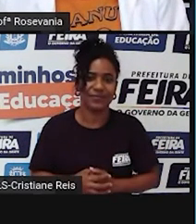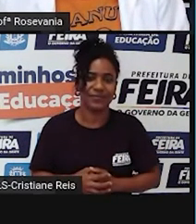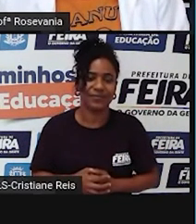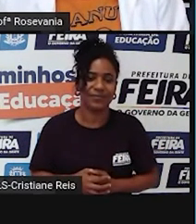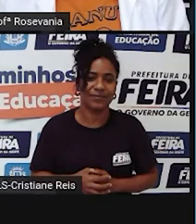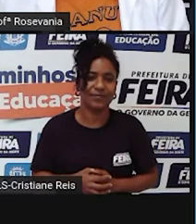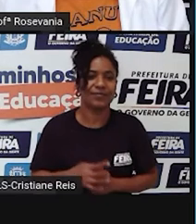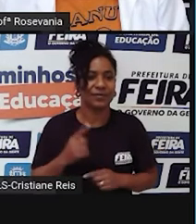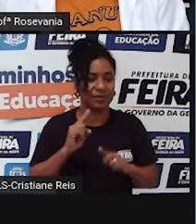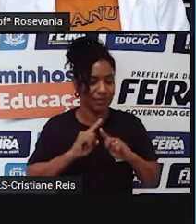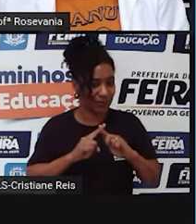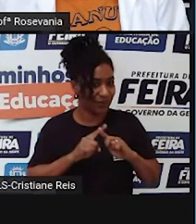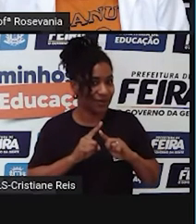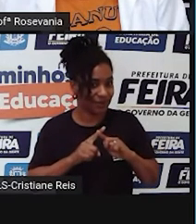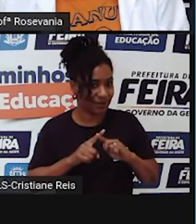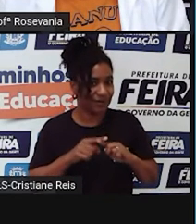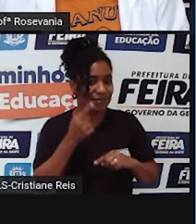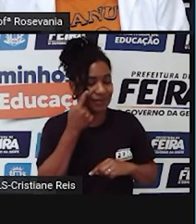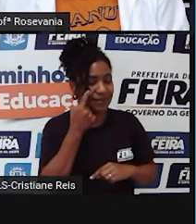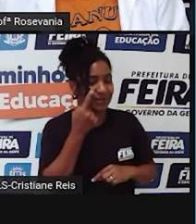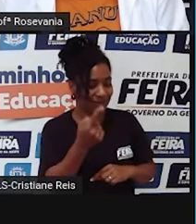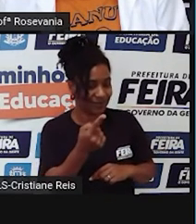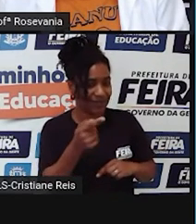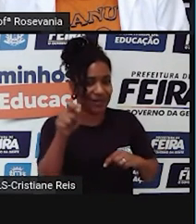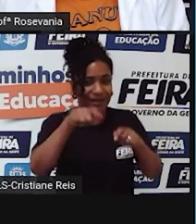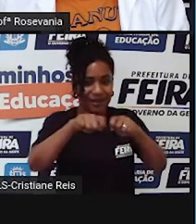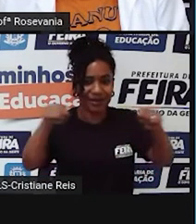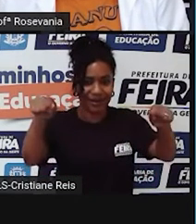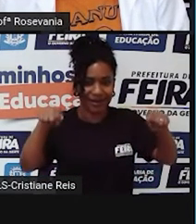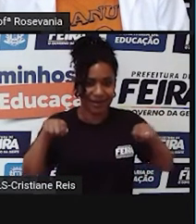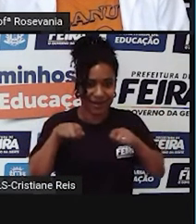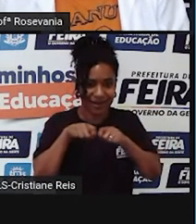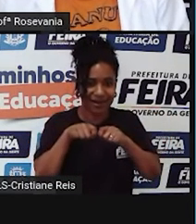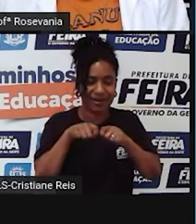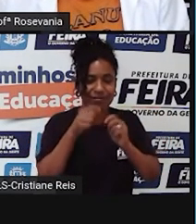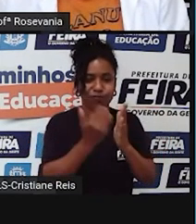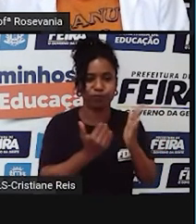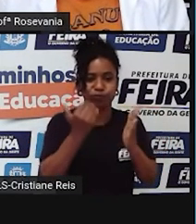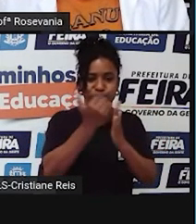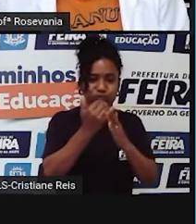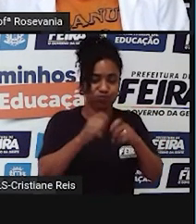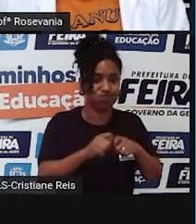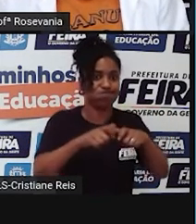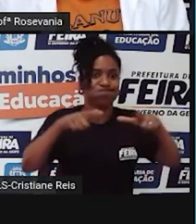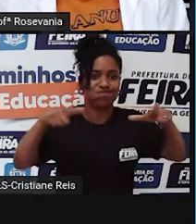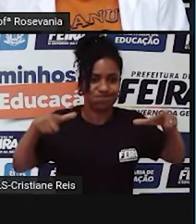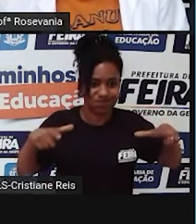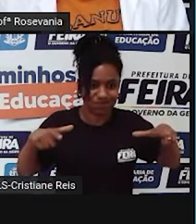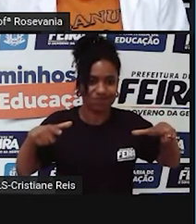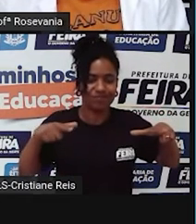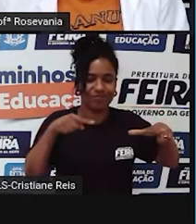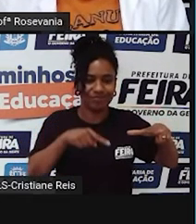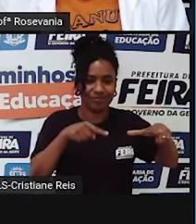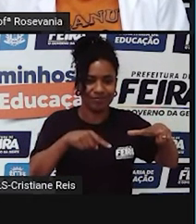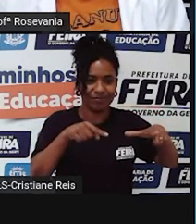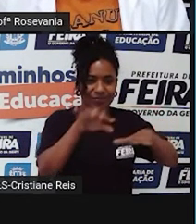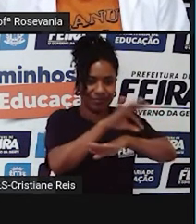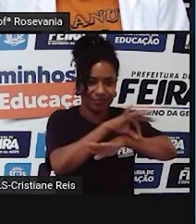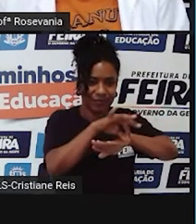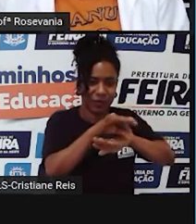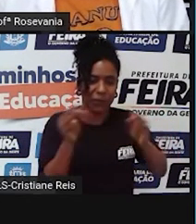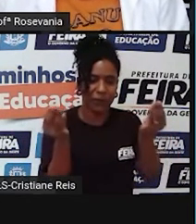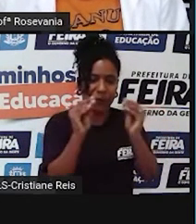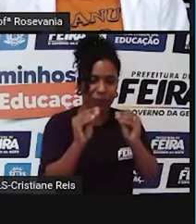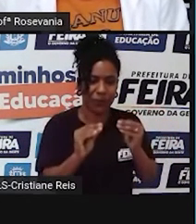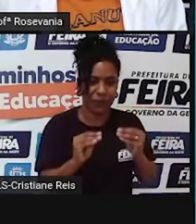Por quê? Porque eu tenho que botar uma área maior dentro daquela escala ali. E aí não dá para você botar todos os